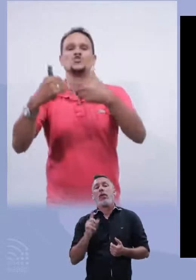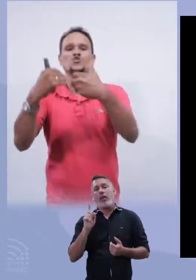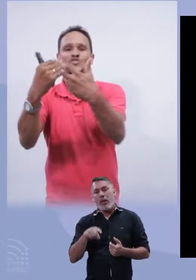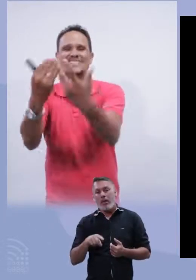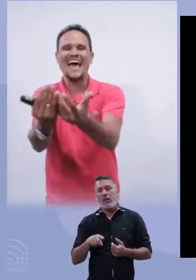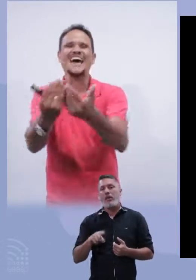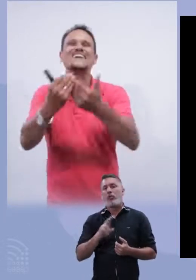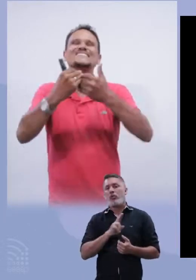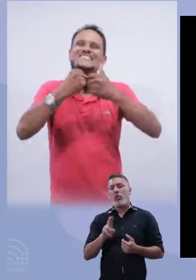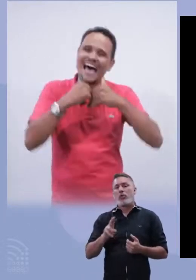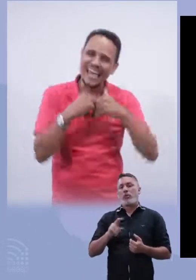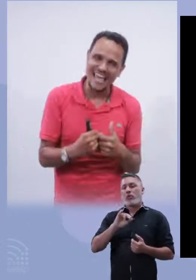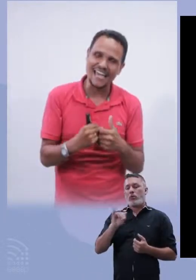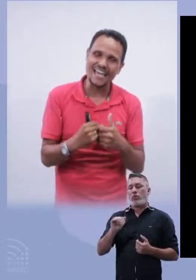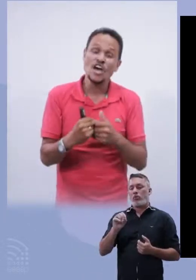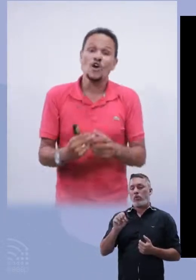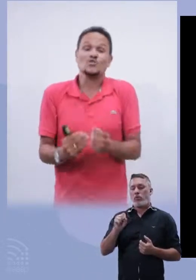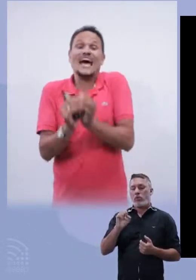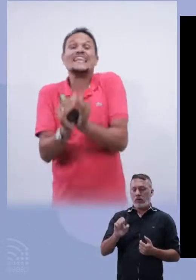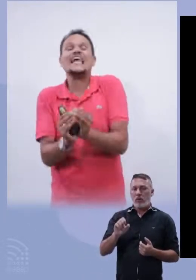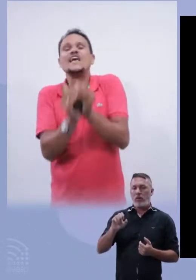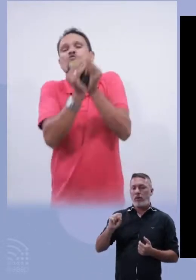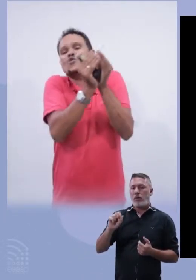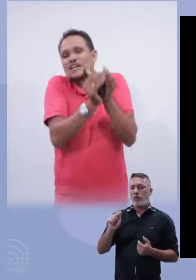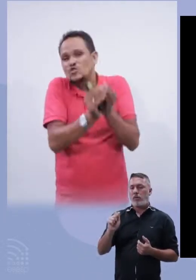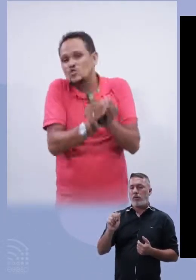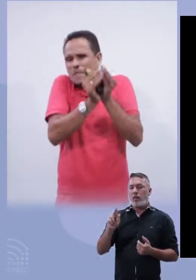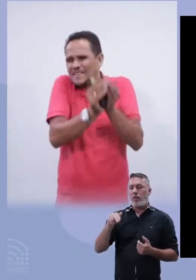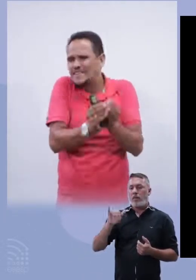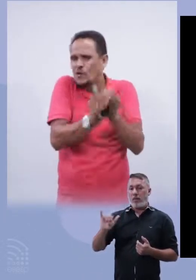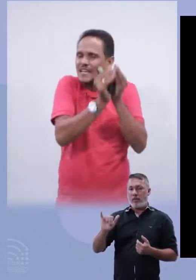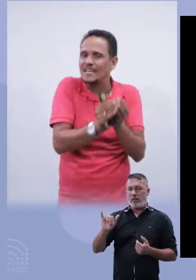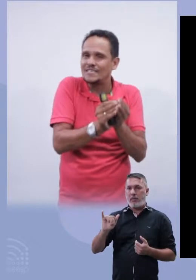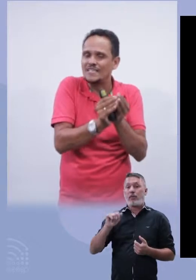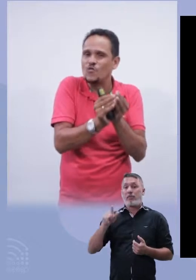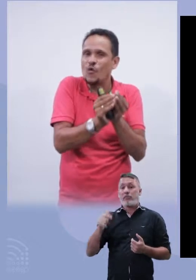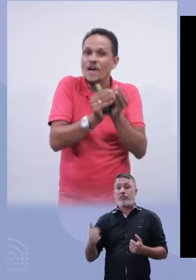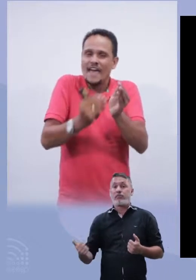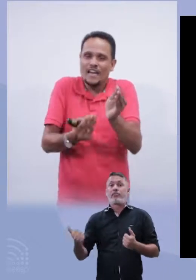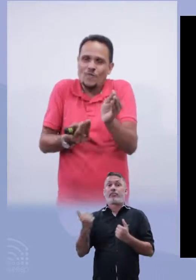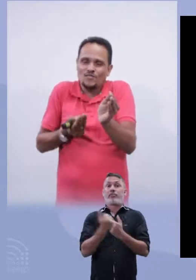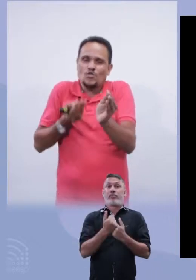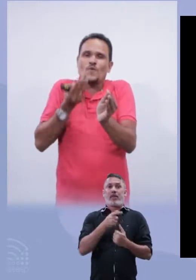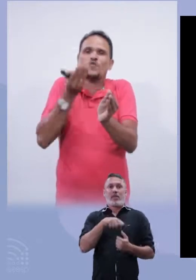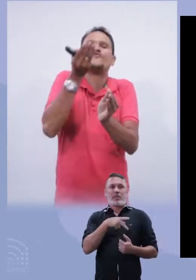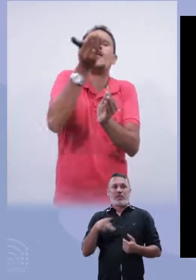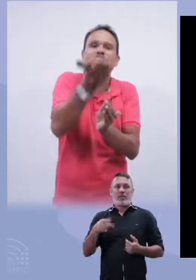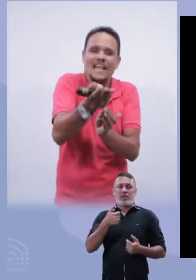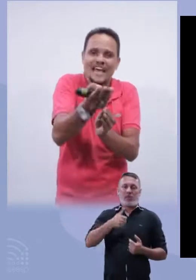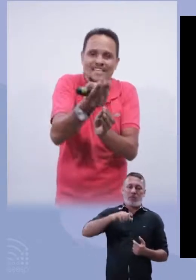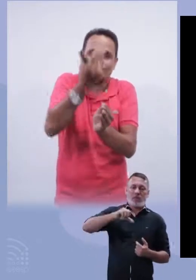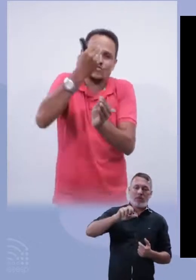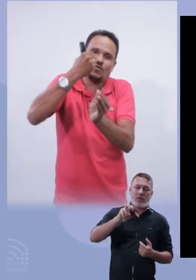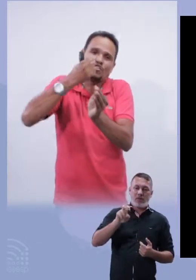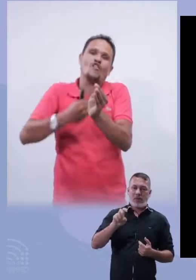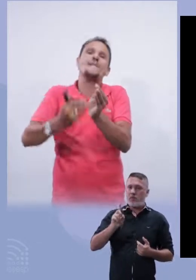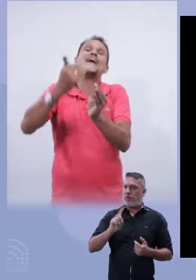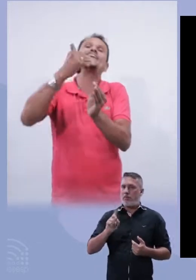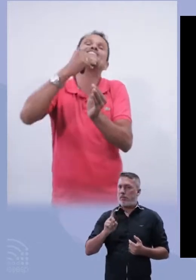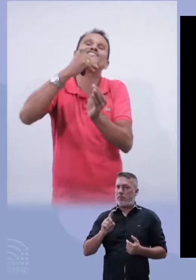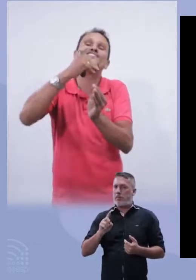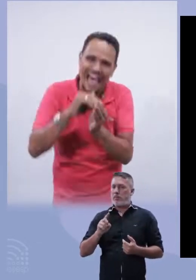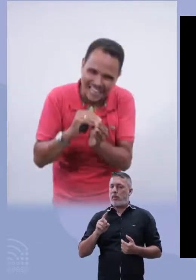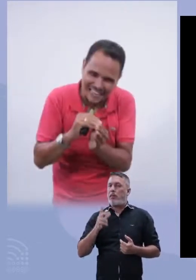tal de José Sarney. Sarney, quando assume então em 85, ele não assumiu de forma direta, assumiu de